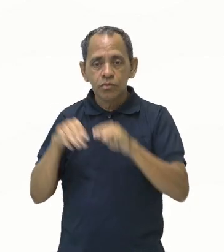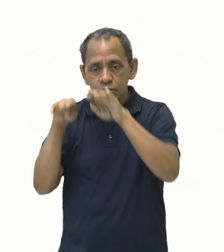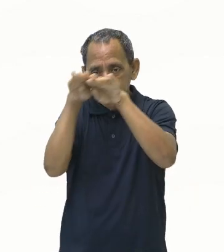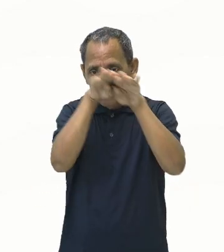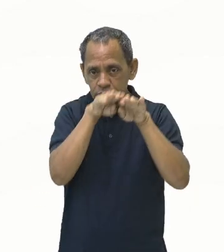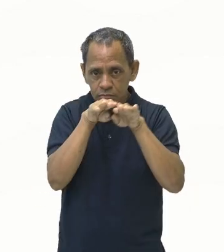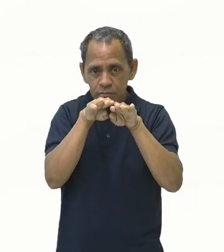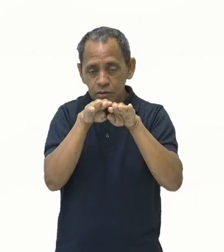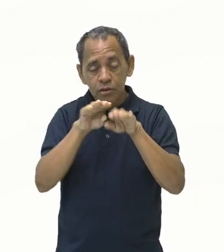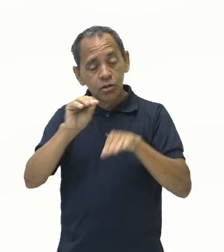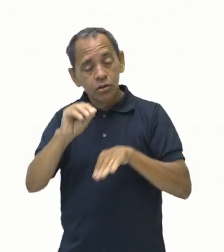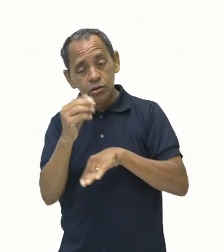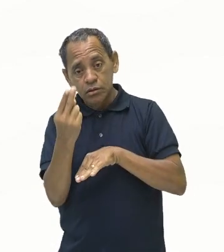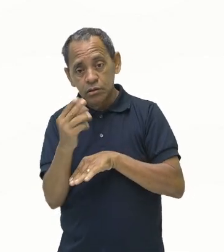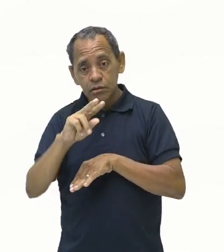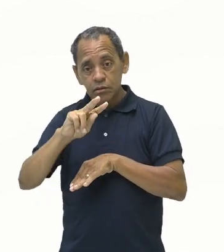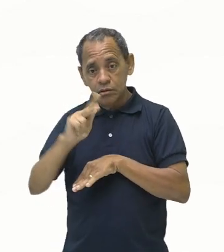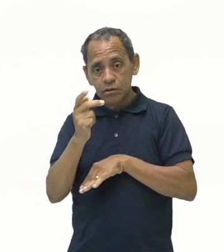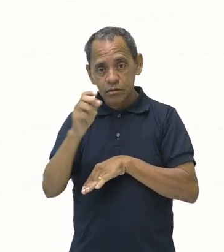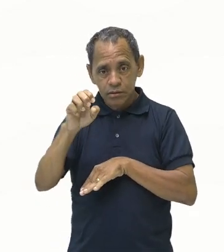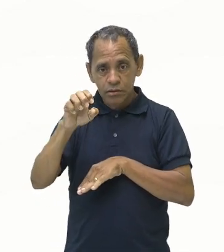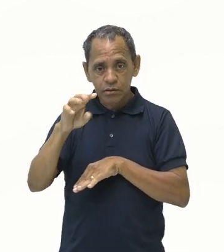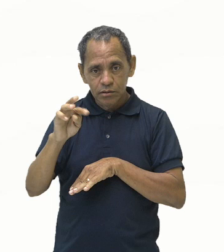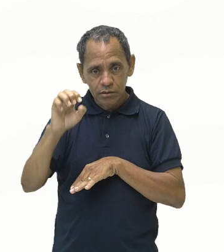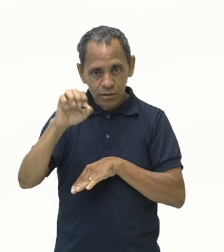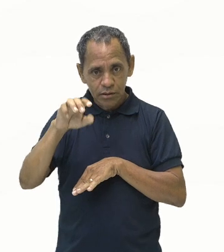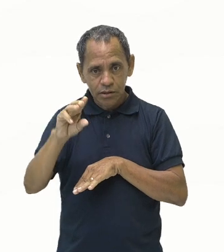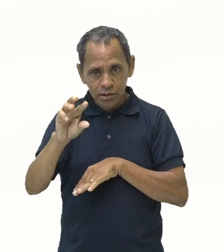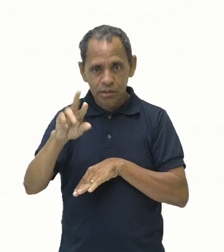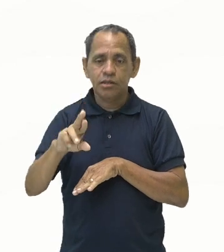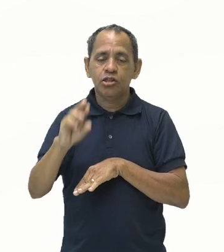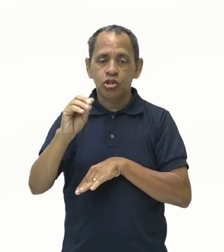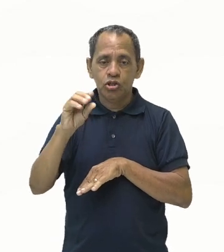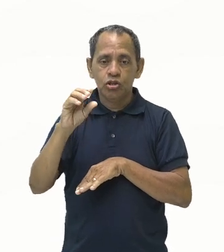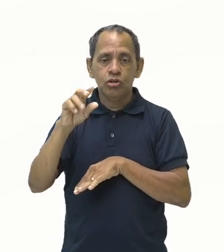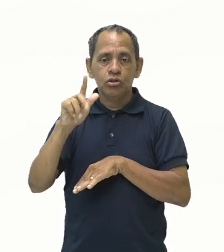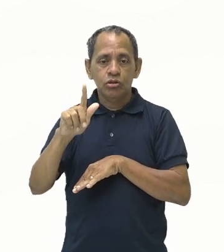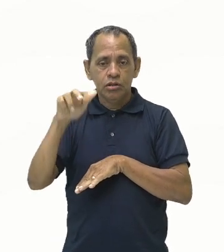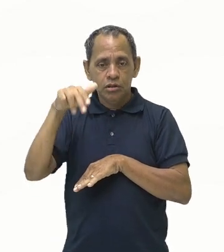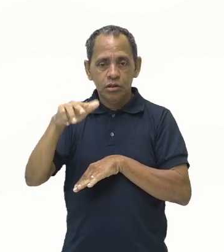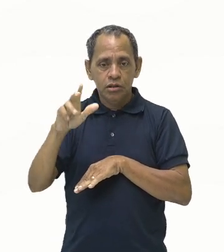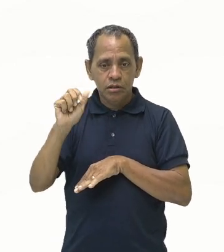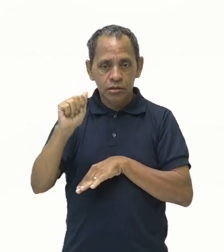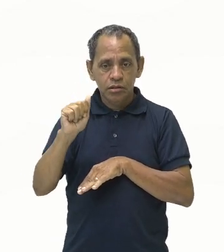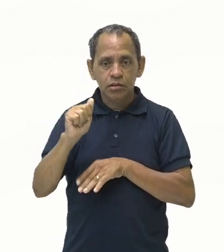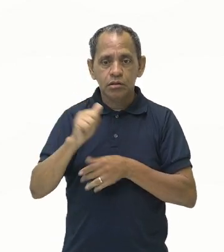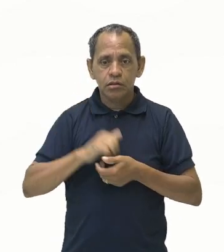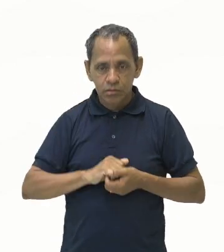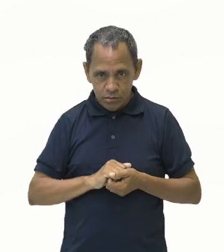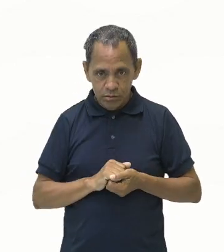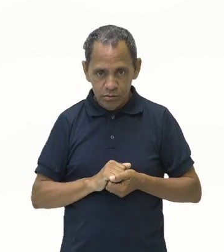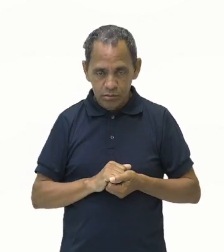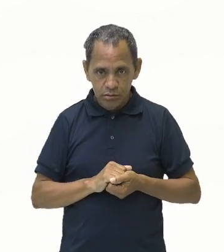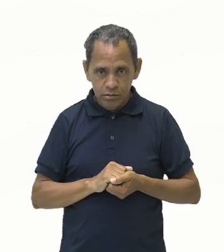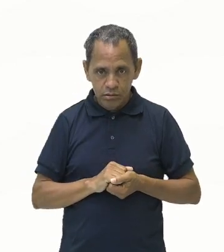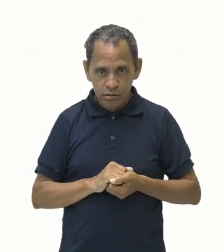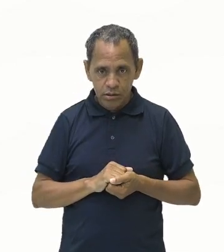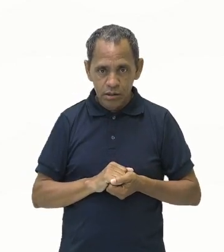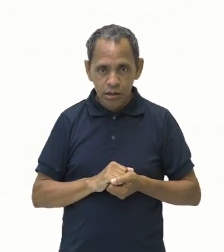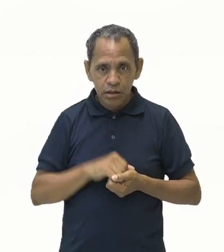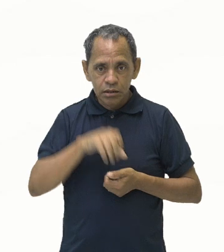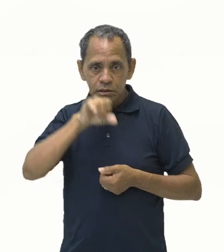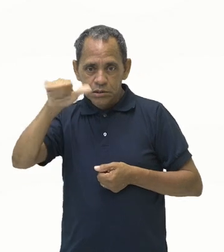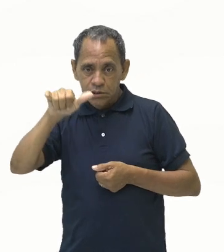ou heterogênea. Homo quer dizer igual, gênea quer dizer fase. Então, se eu tenho